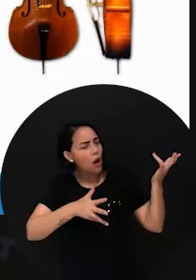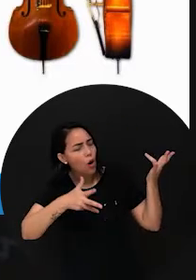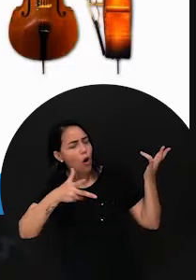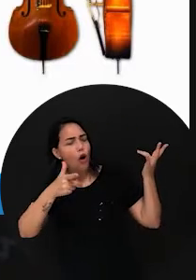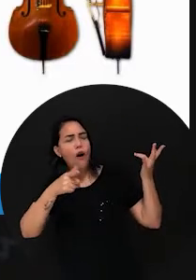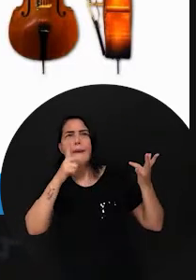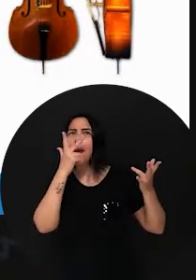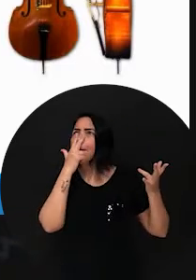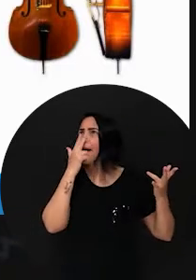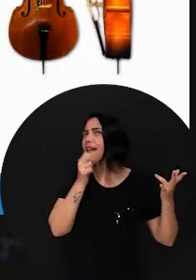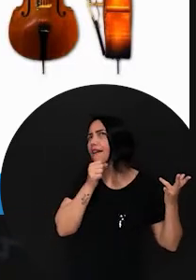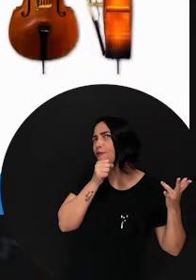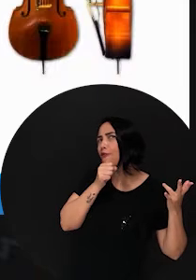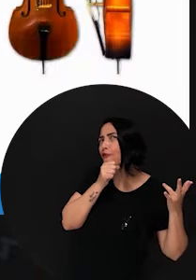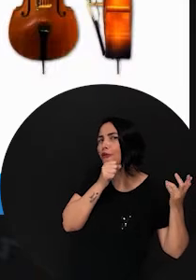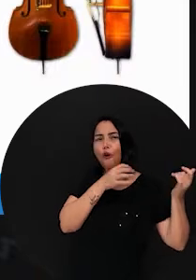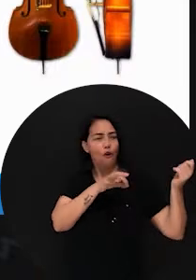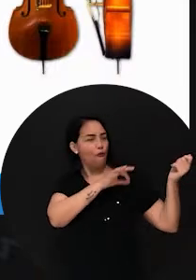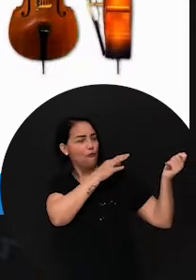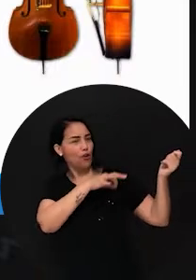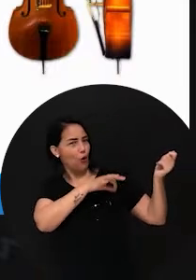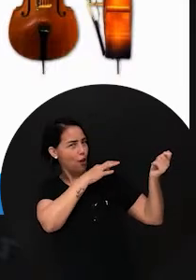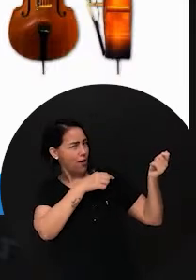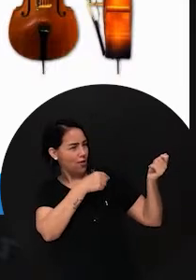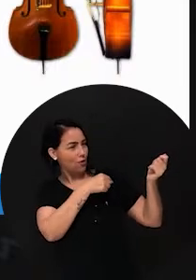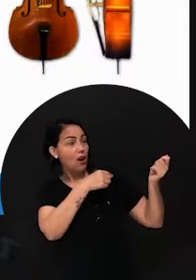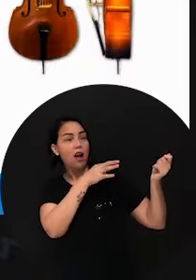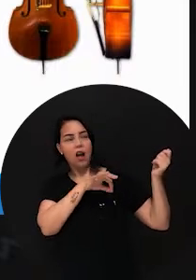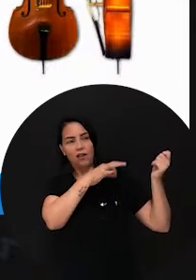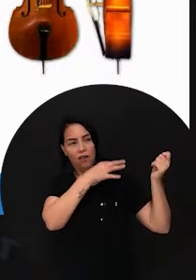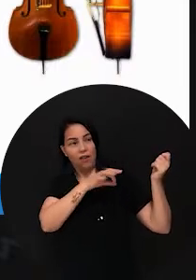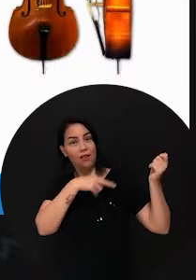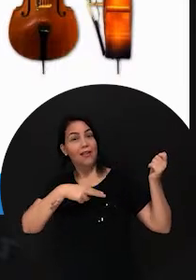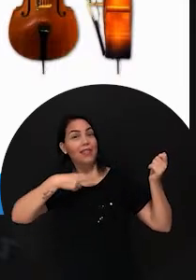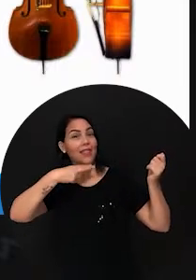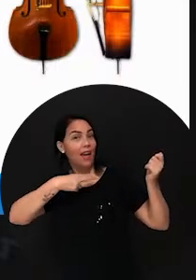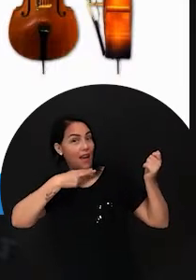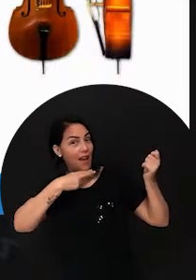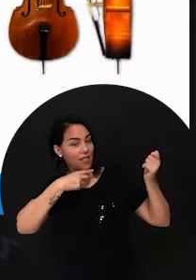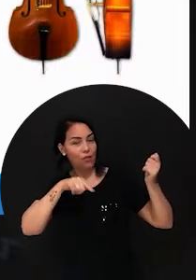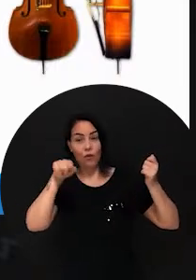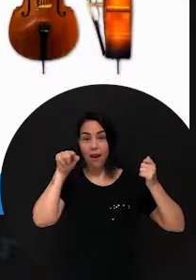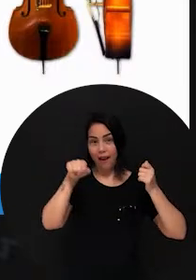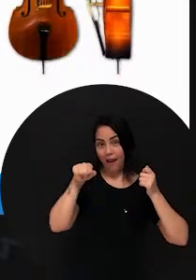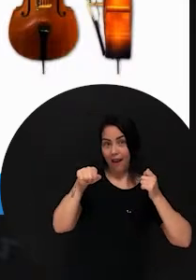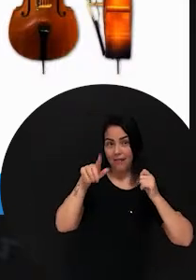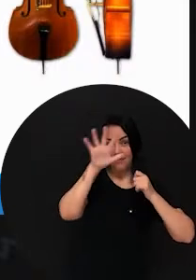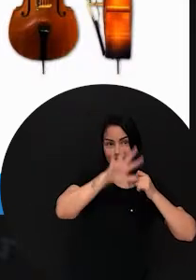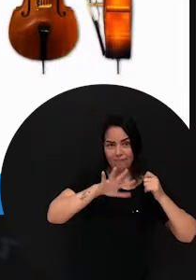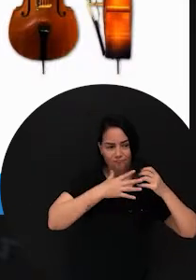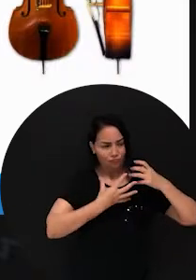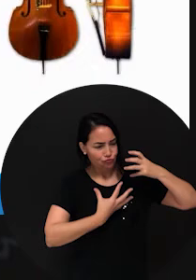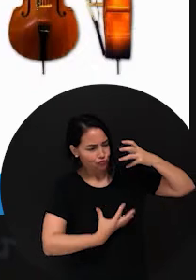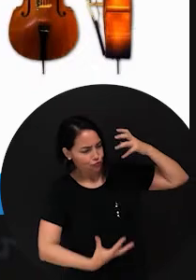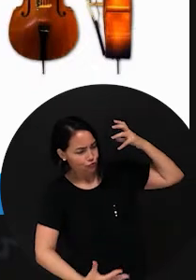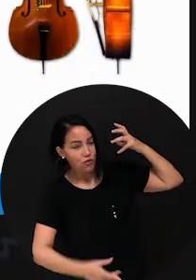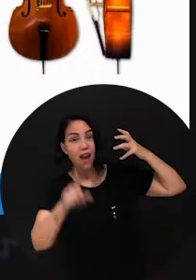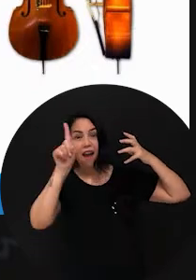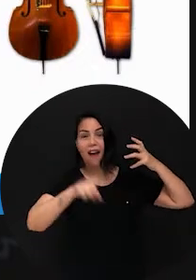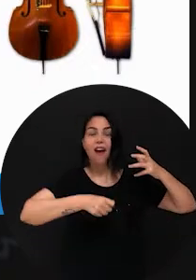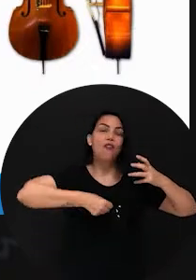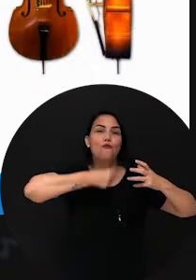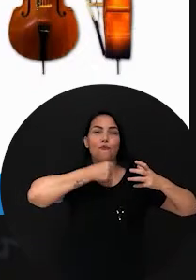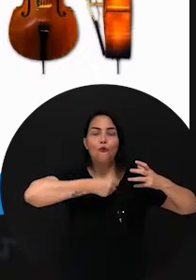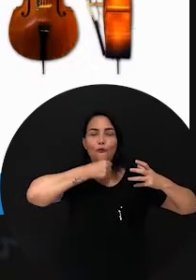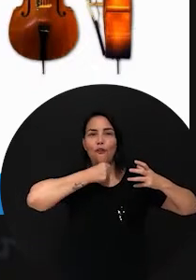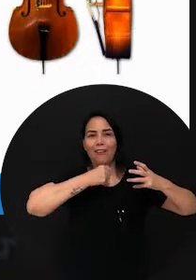vovô do violino. Tem o violino, família das cordas, o violino, a viola, o violoncelo